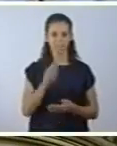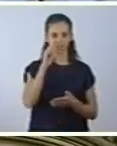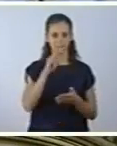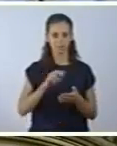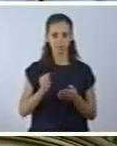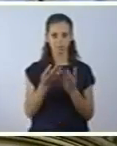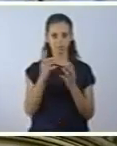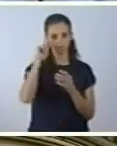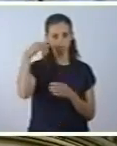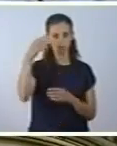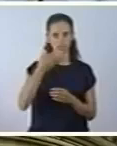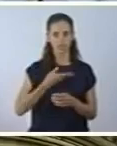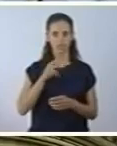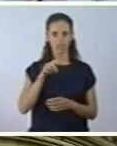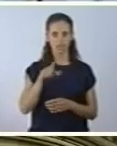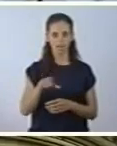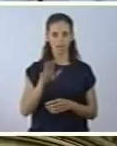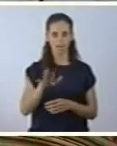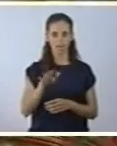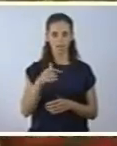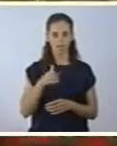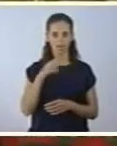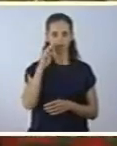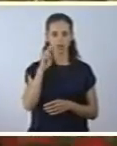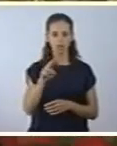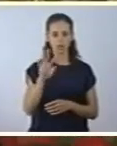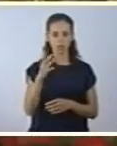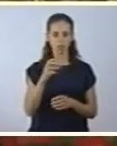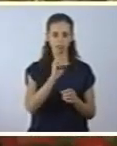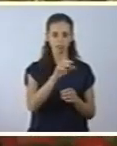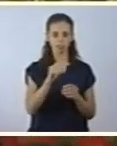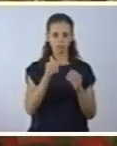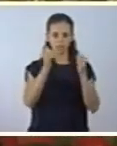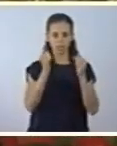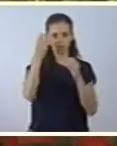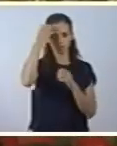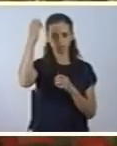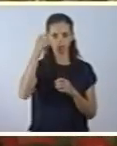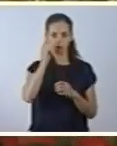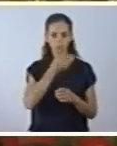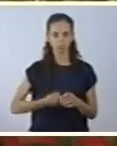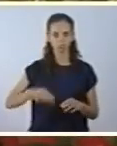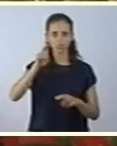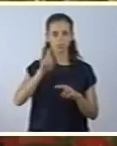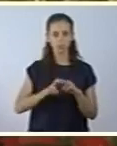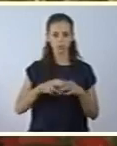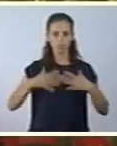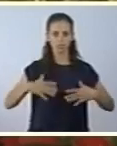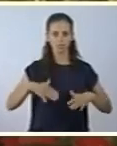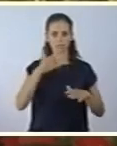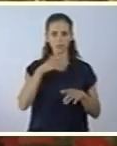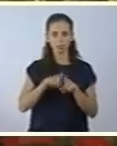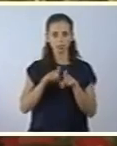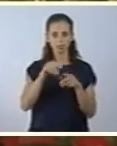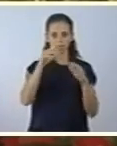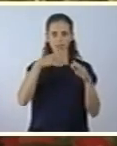Leitura da profecia de Daniel. Estava eu a olhar, quando foram colocados tronos e um ancião sentou-se. As suas vestes eram brancas como